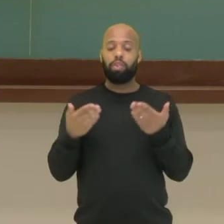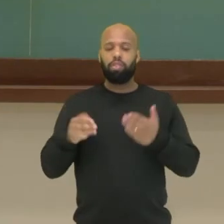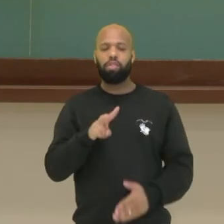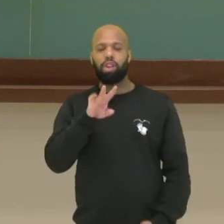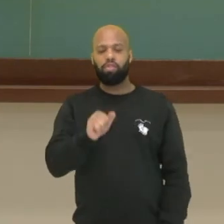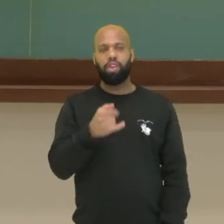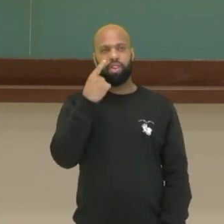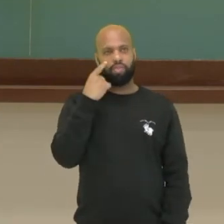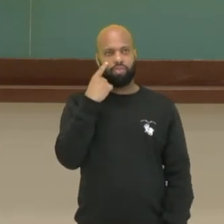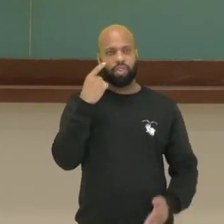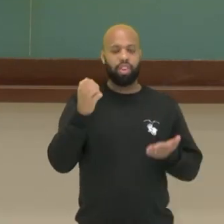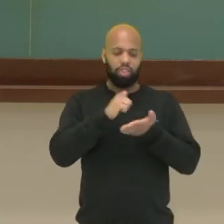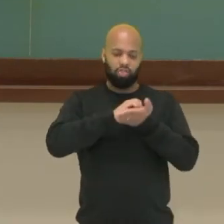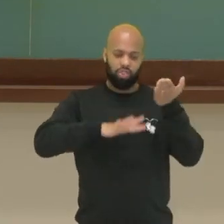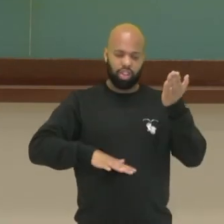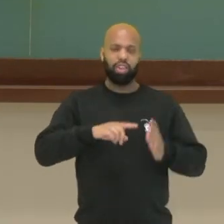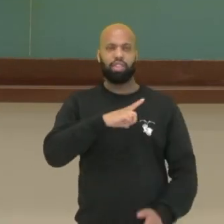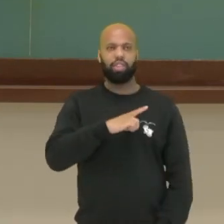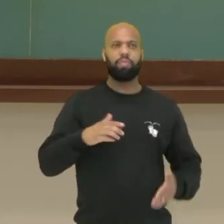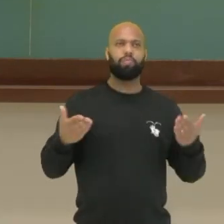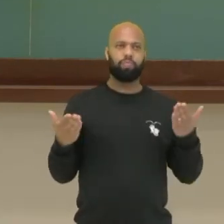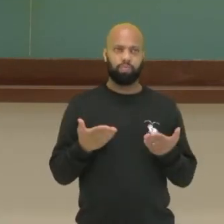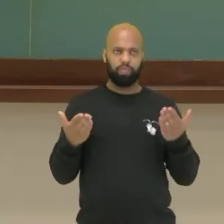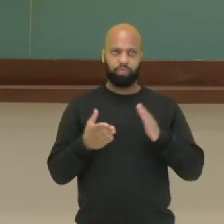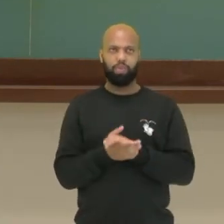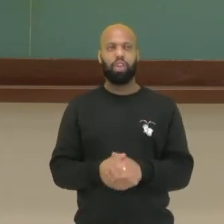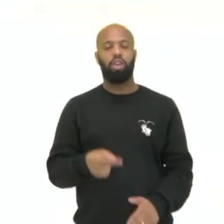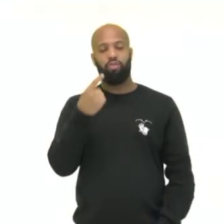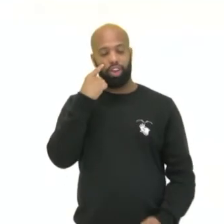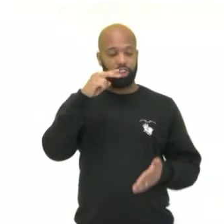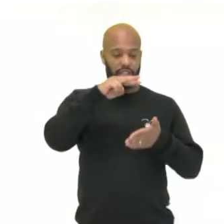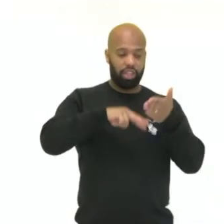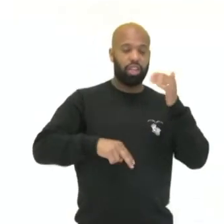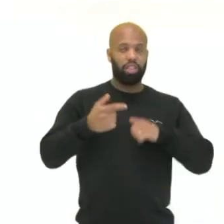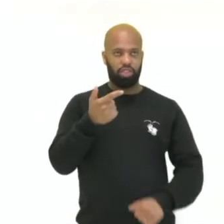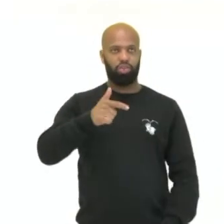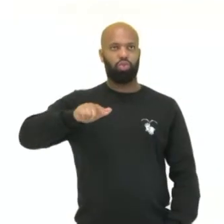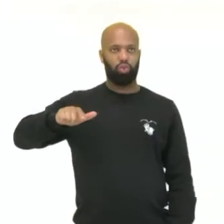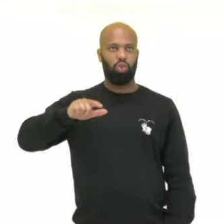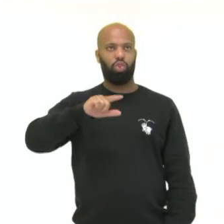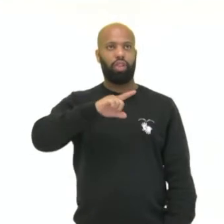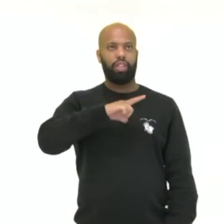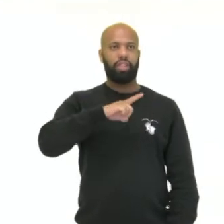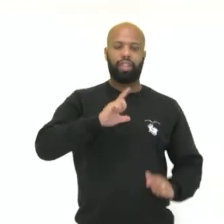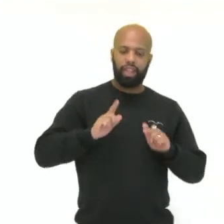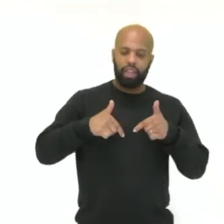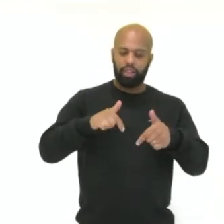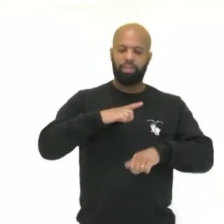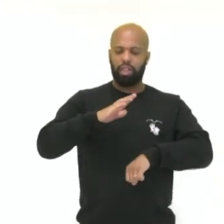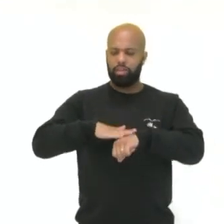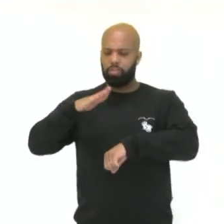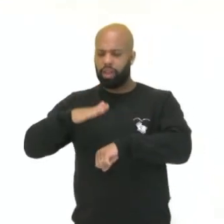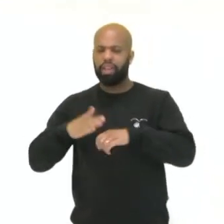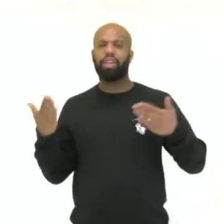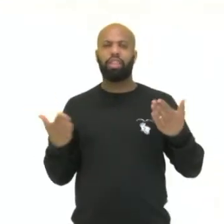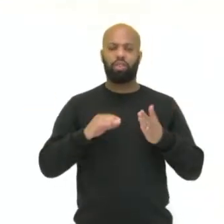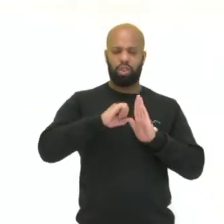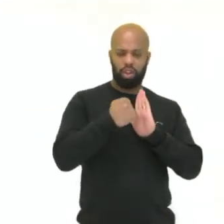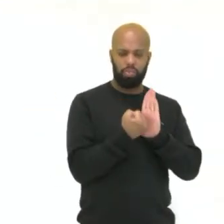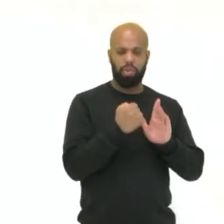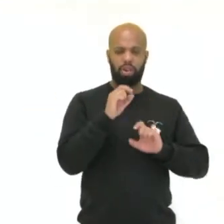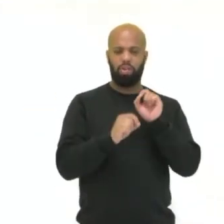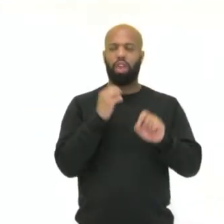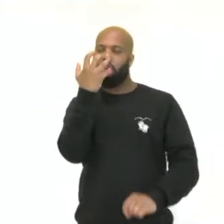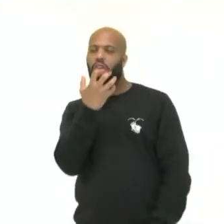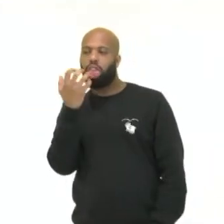isso mesmo numa atividade. Olha lá, releia com ações cada vez mais incisivas, as marcas encantam